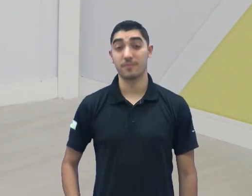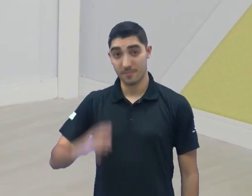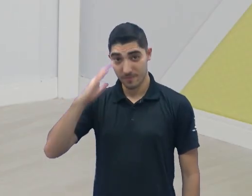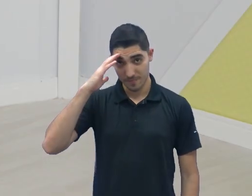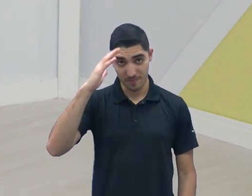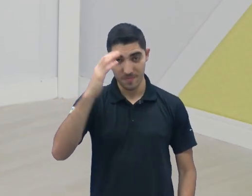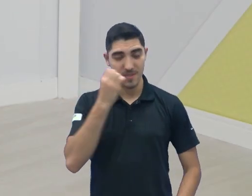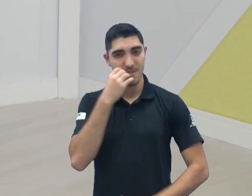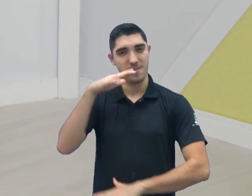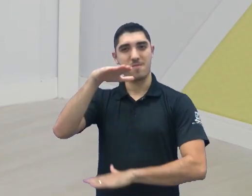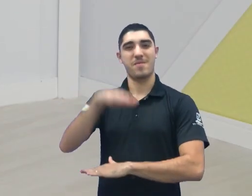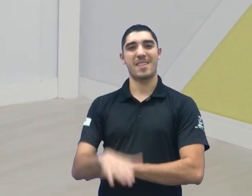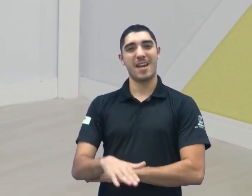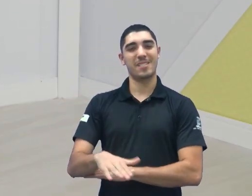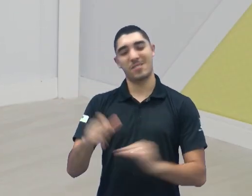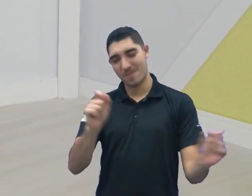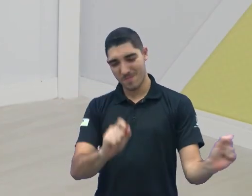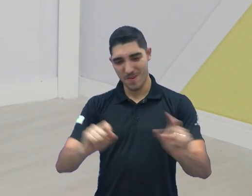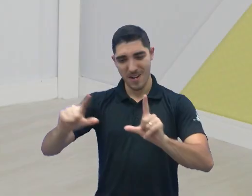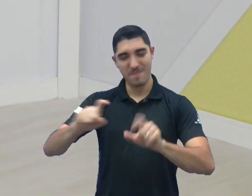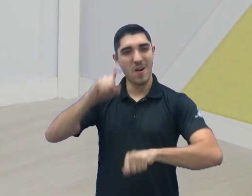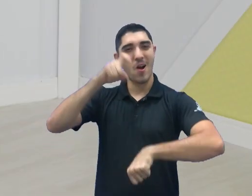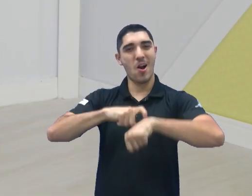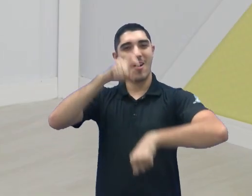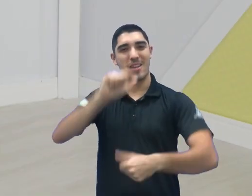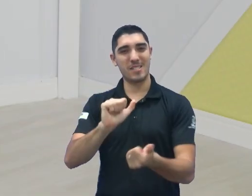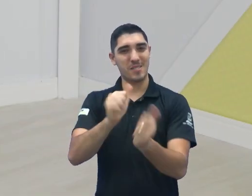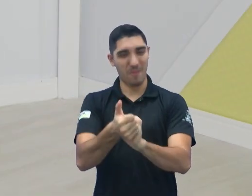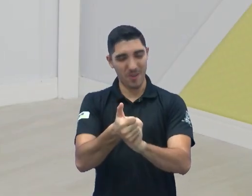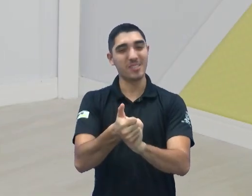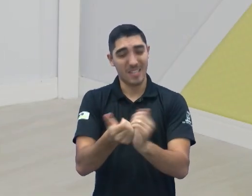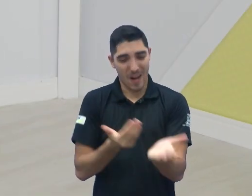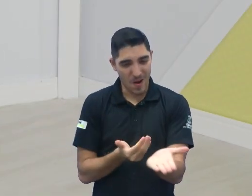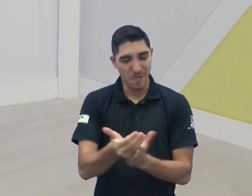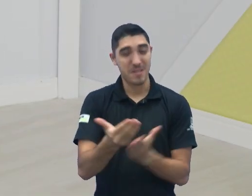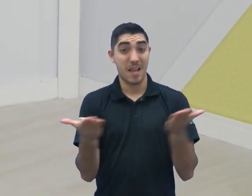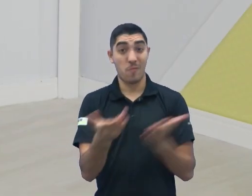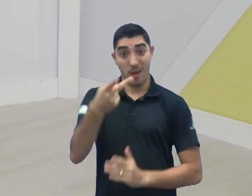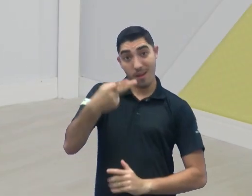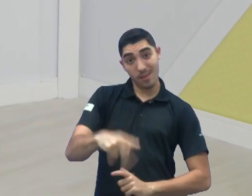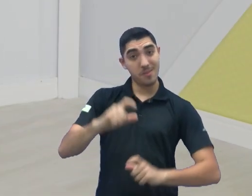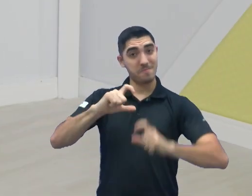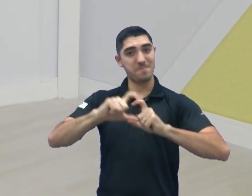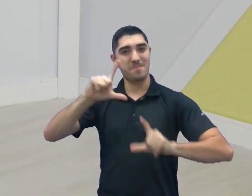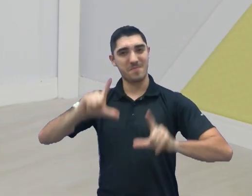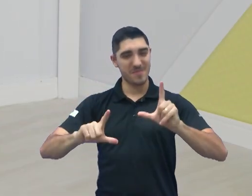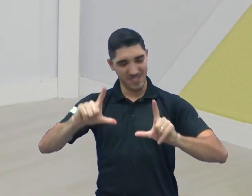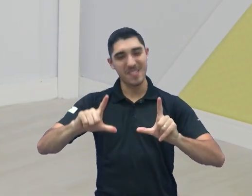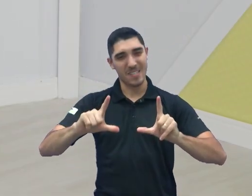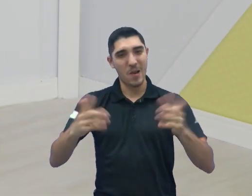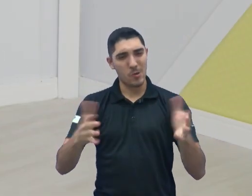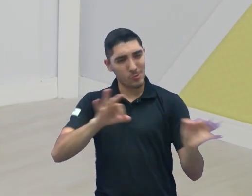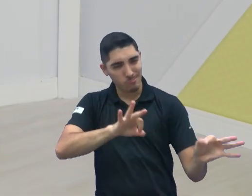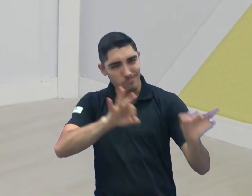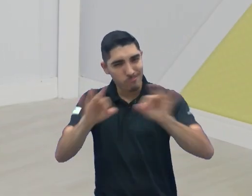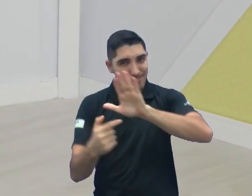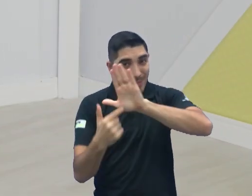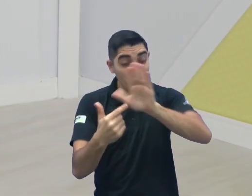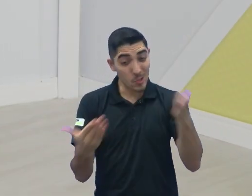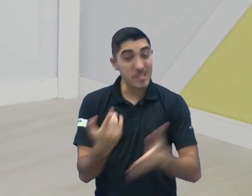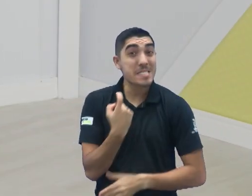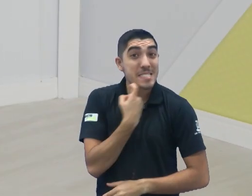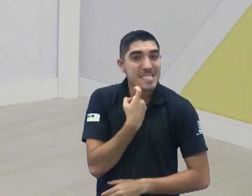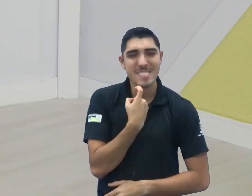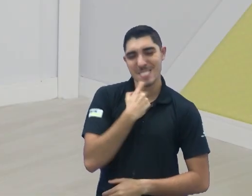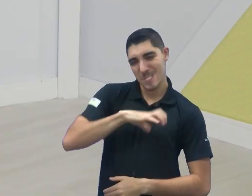boa tarde pra você. Tá começando a Hora do Esporte aqui na tela da TV Câmara de São José dos Campos. Vamos juntos nesta sexta-feira. Sextou,